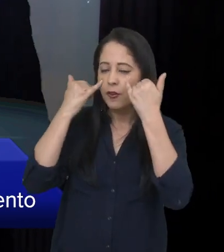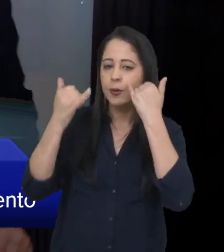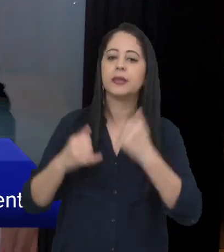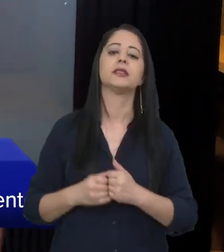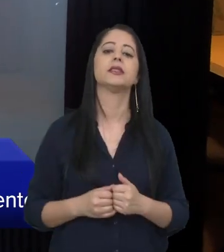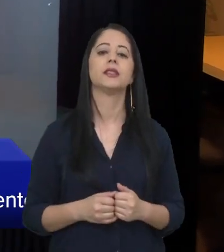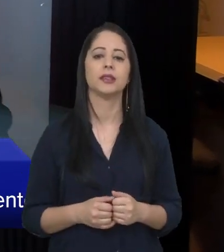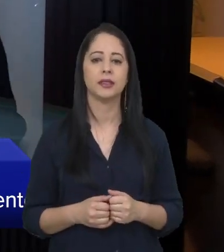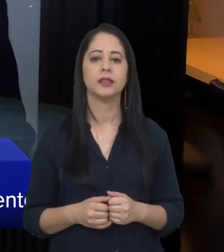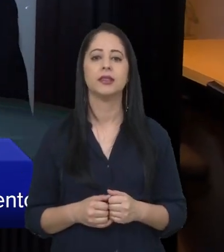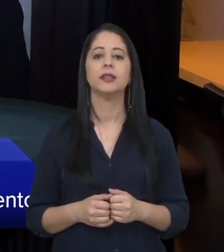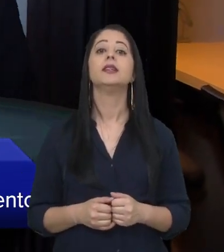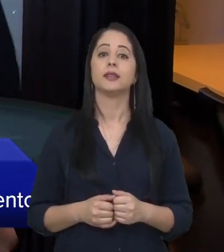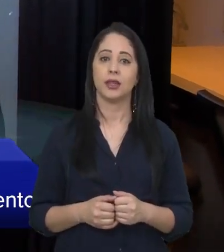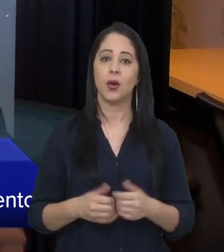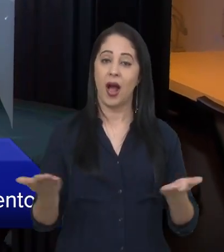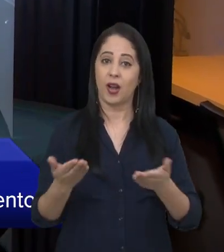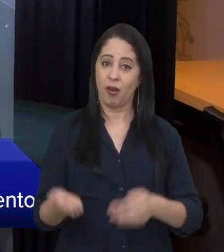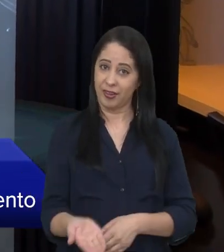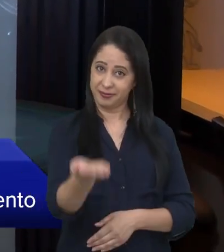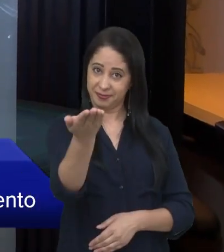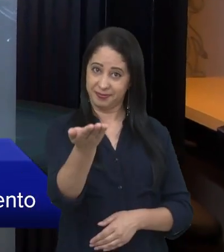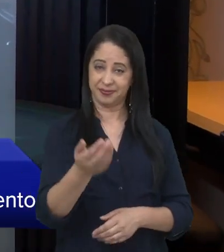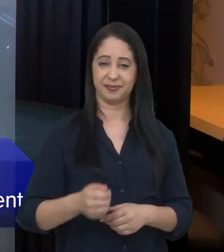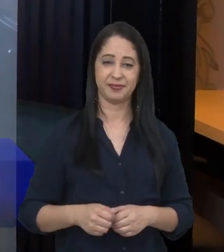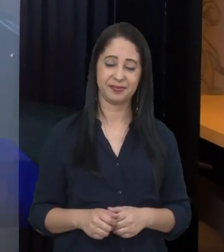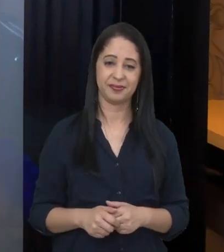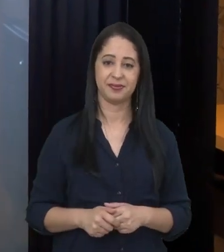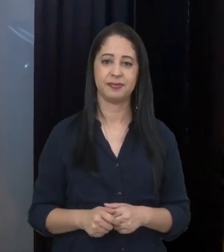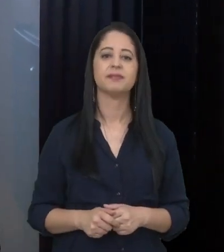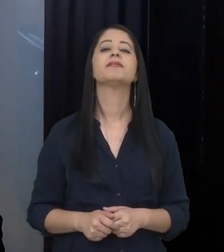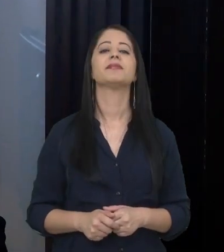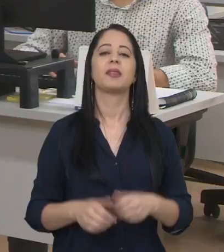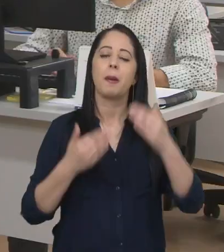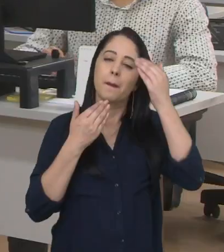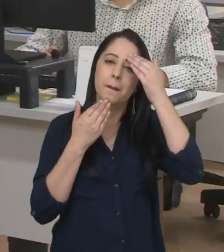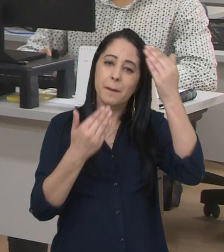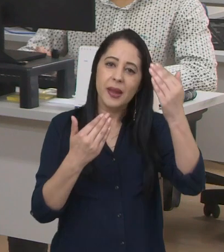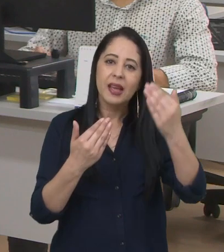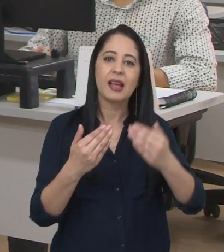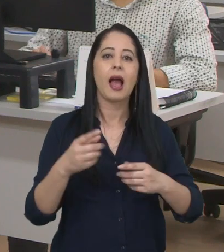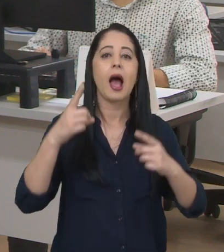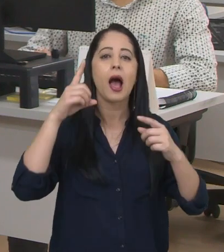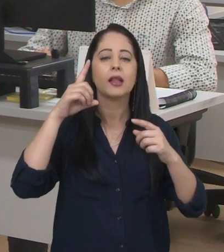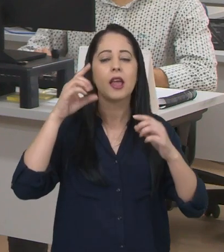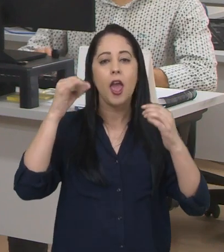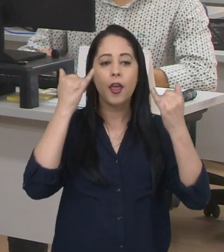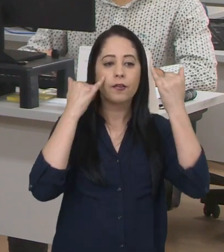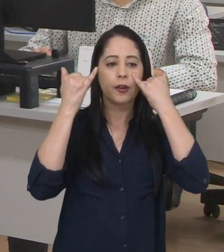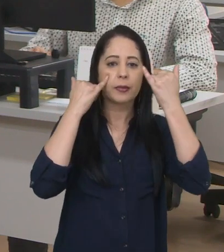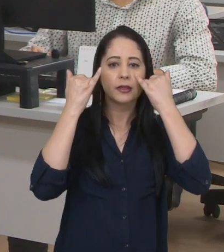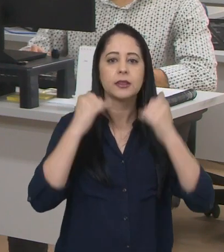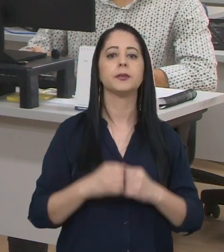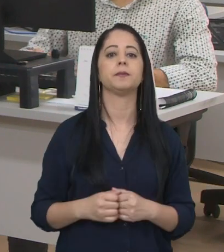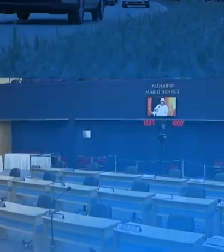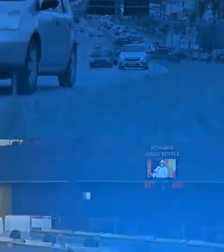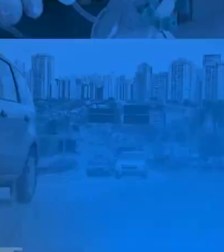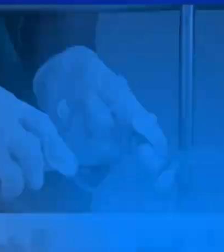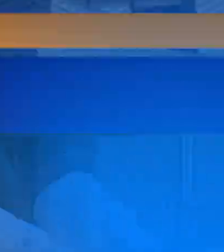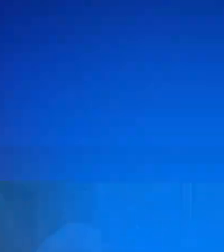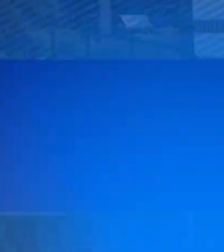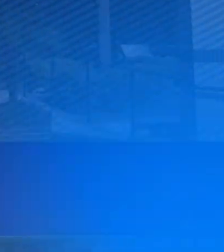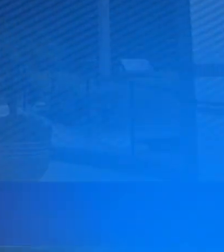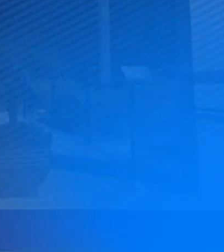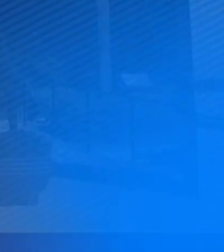obrigada pelas informações Josimar é isso Voltamos para o estúdio Muito obrigado Dani pelas informações